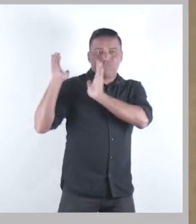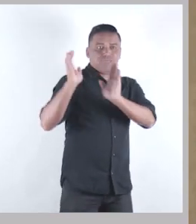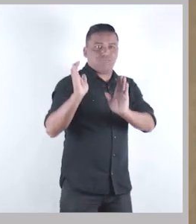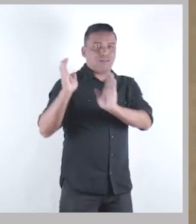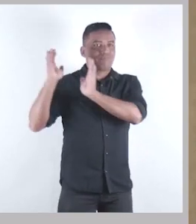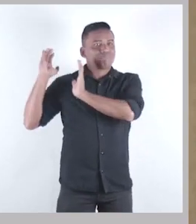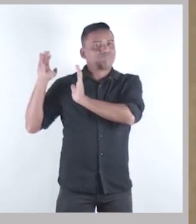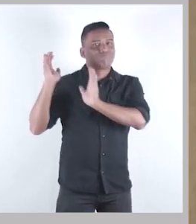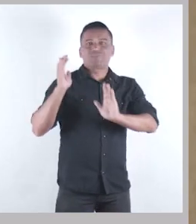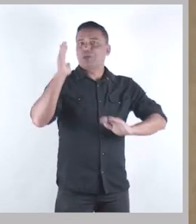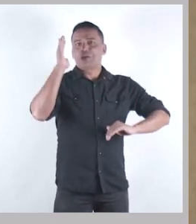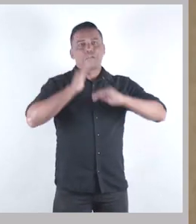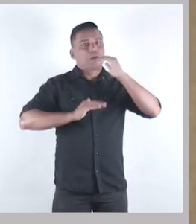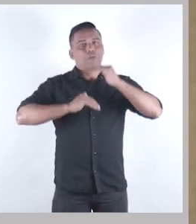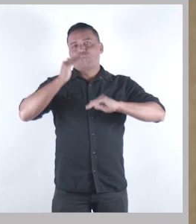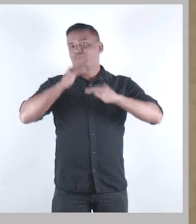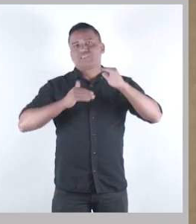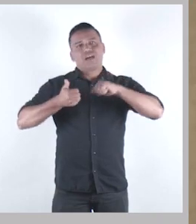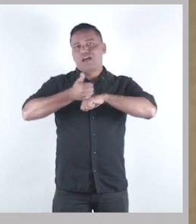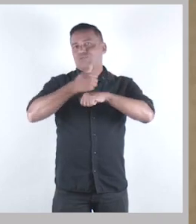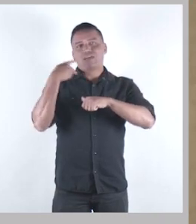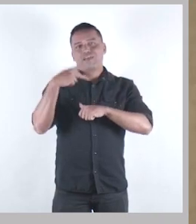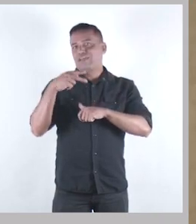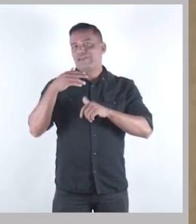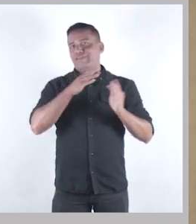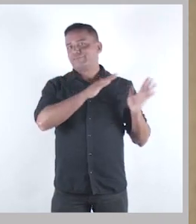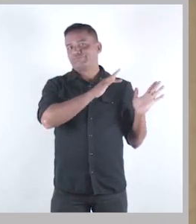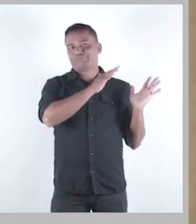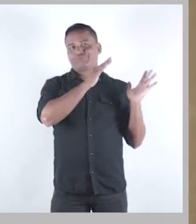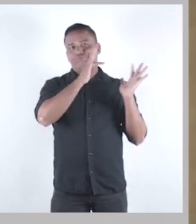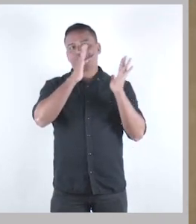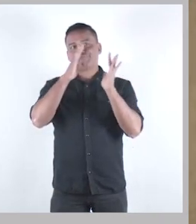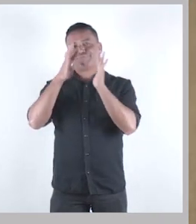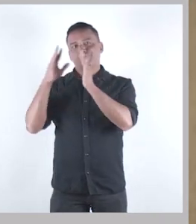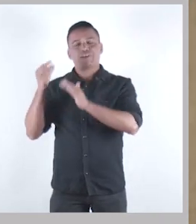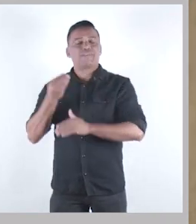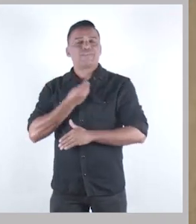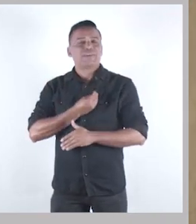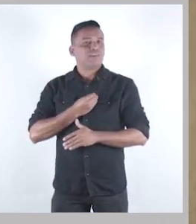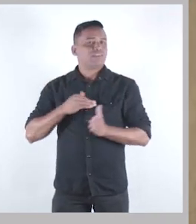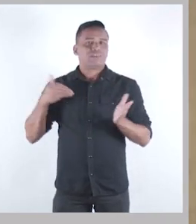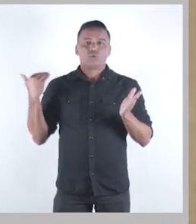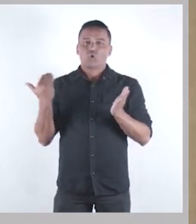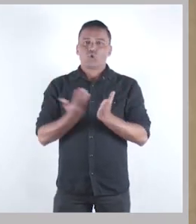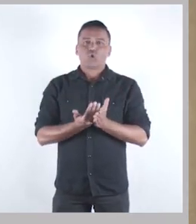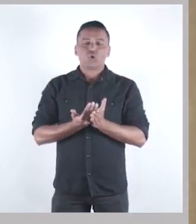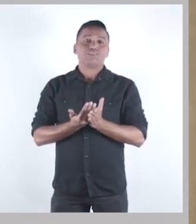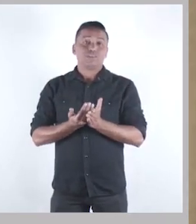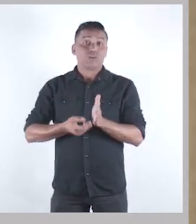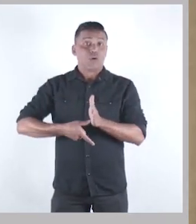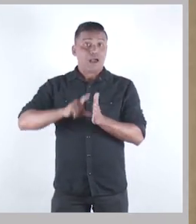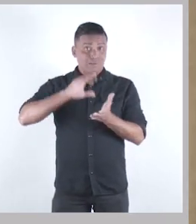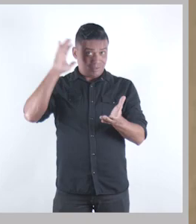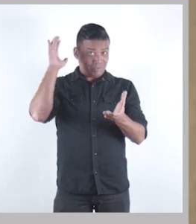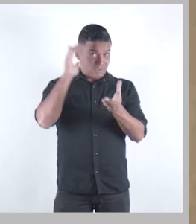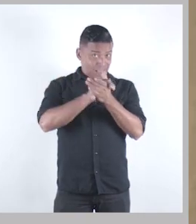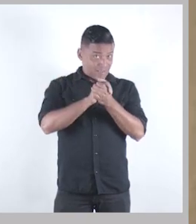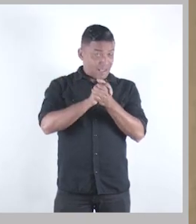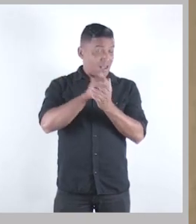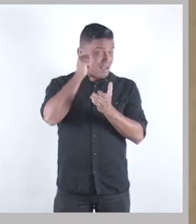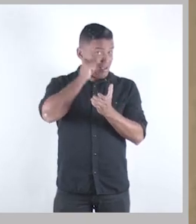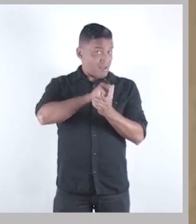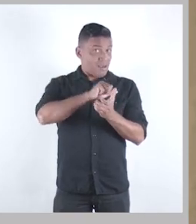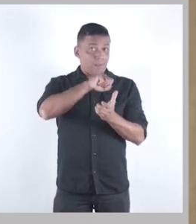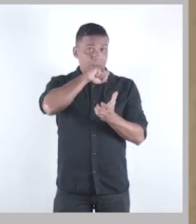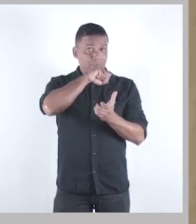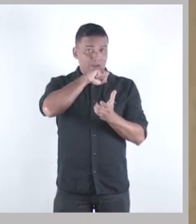que ele teve ao longo da sua vida, além de ter sido, antes do seu casamento com a nossa mãe,